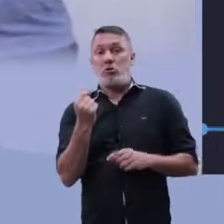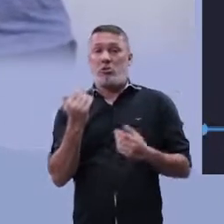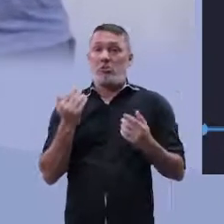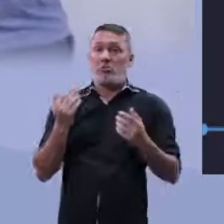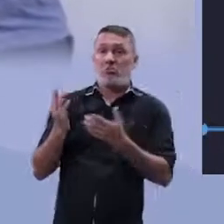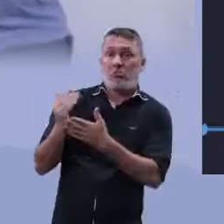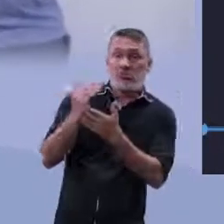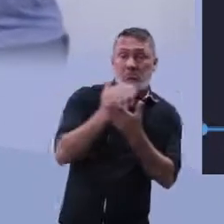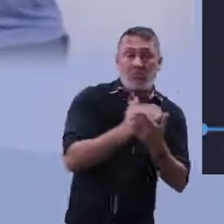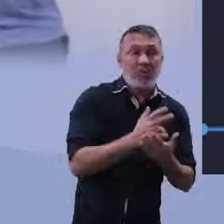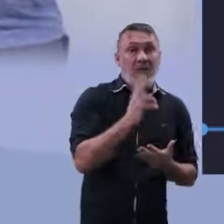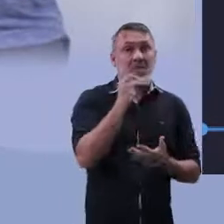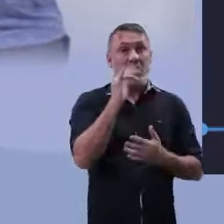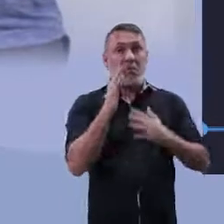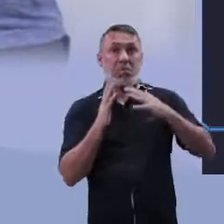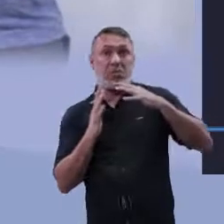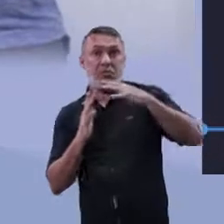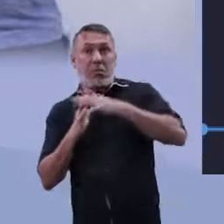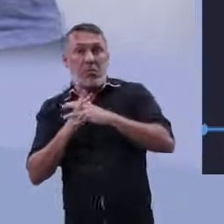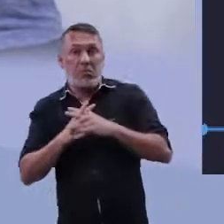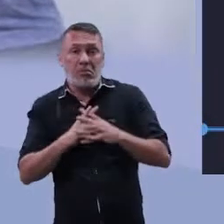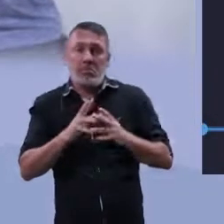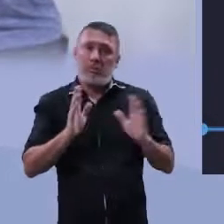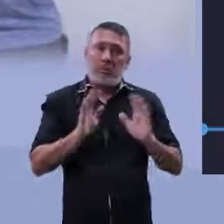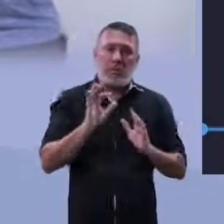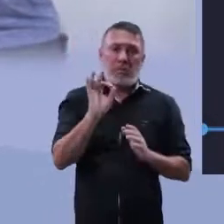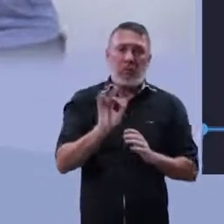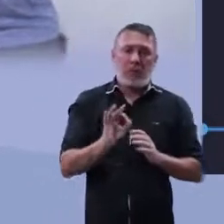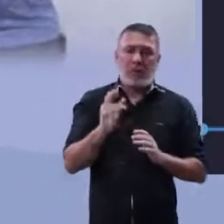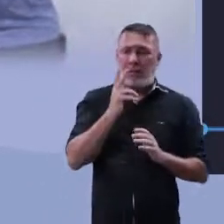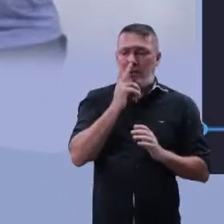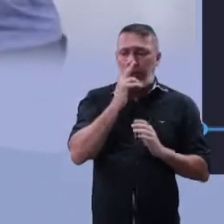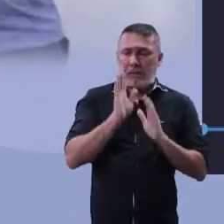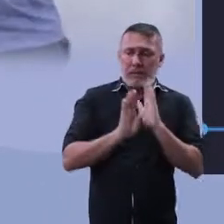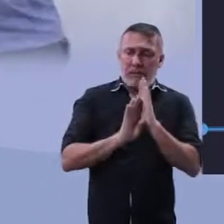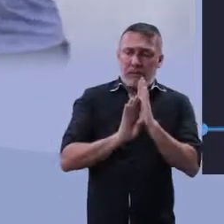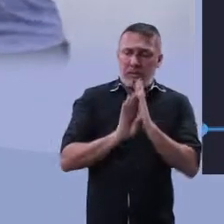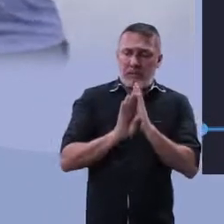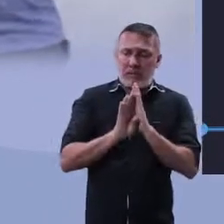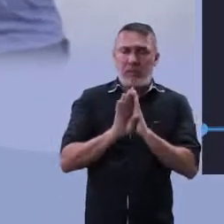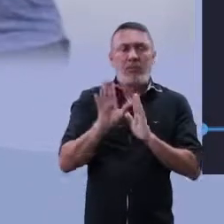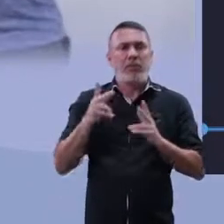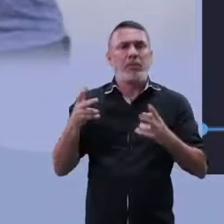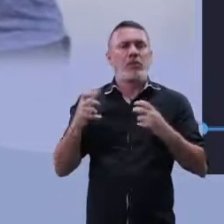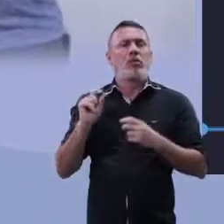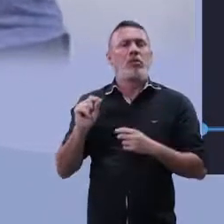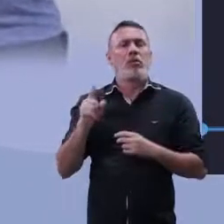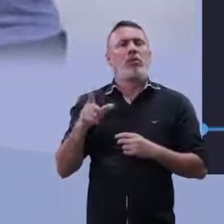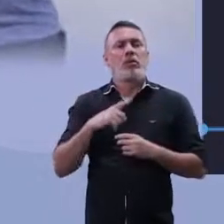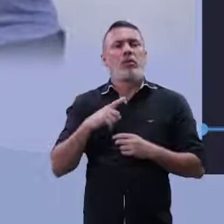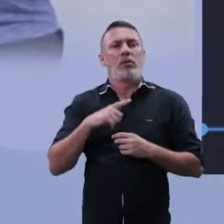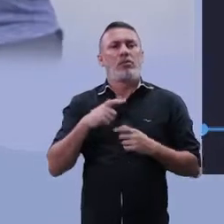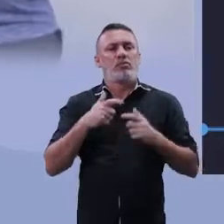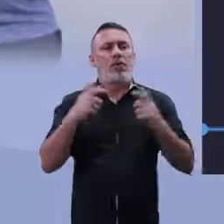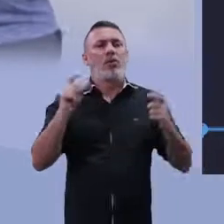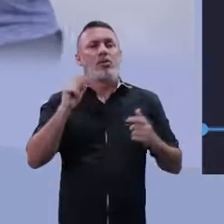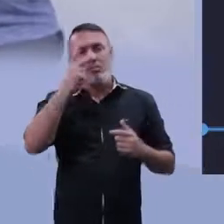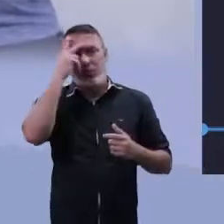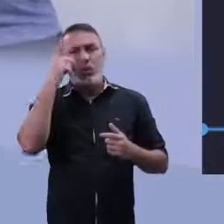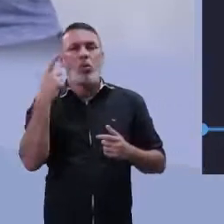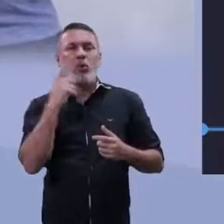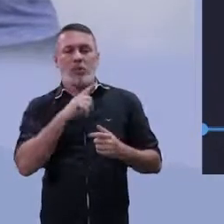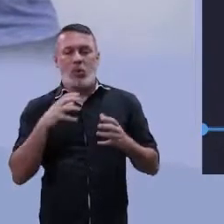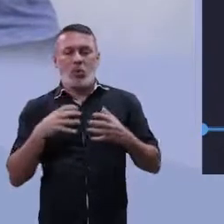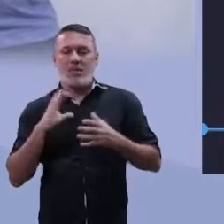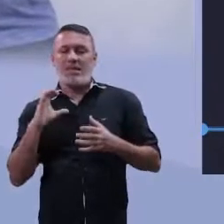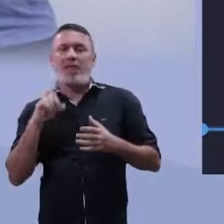bruto, nós não temos assim algo tão, as previsões não são tão boas, mas só que eu percebi ali que há aumento do poder